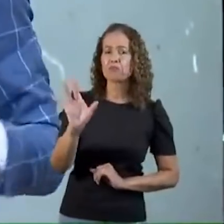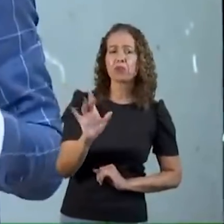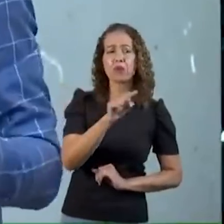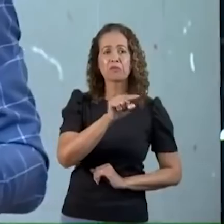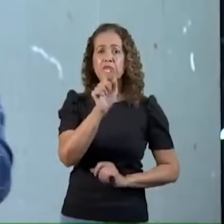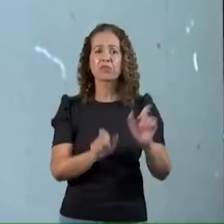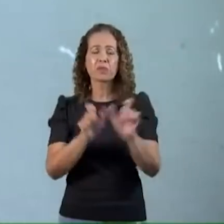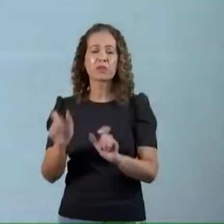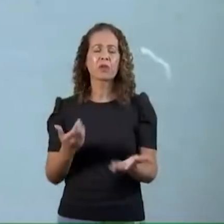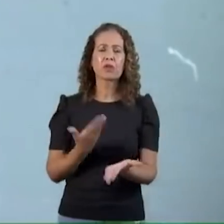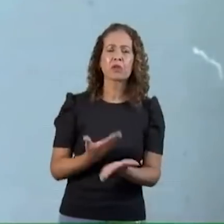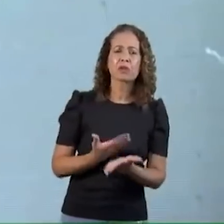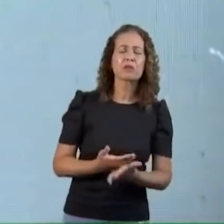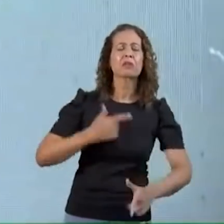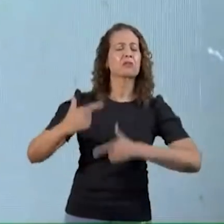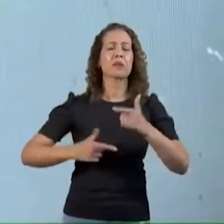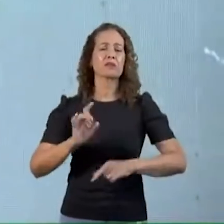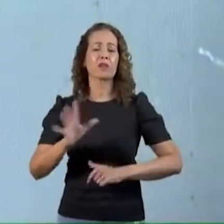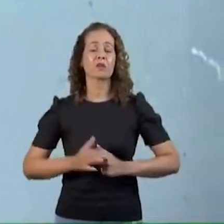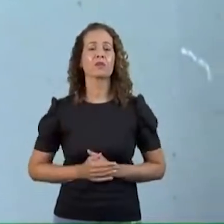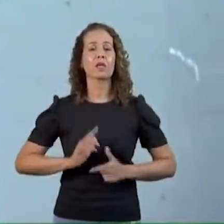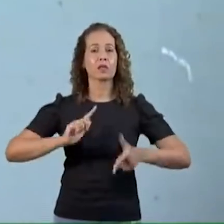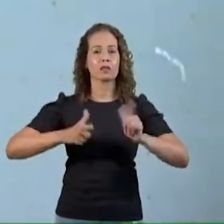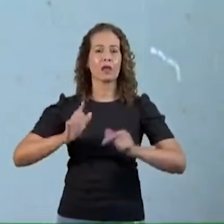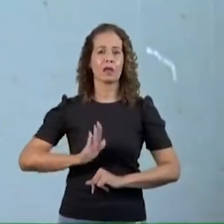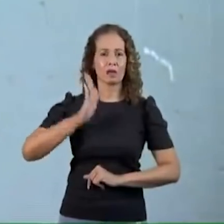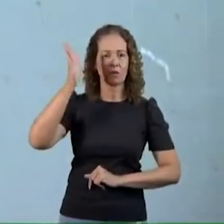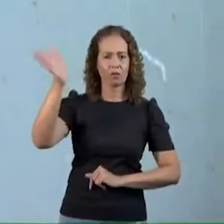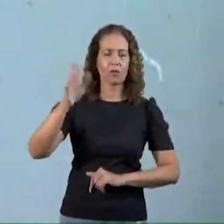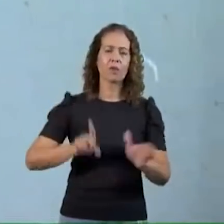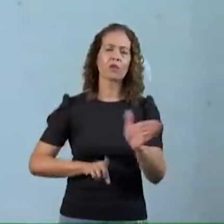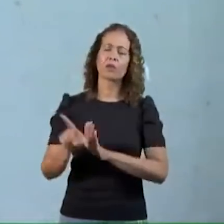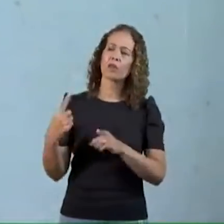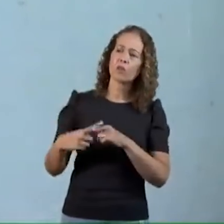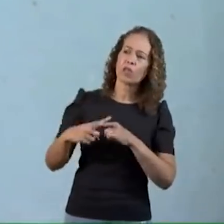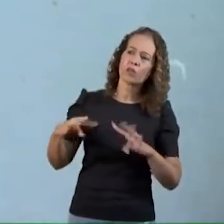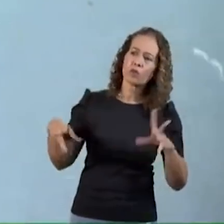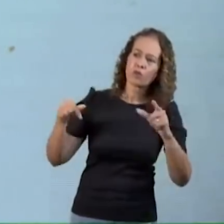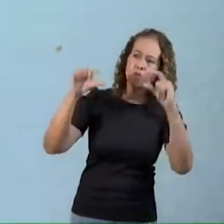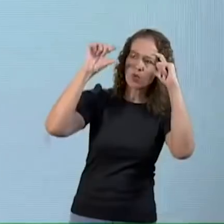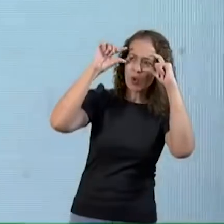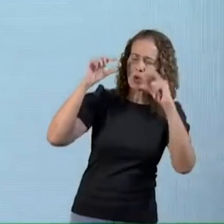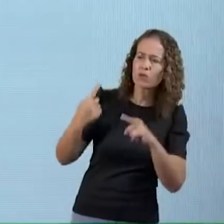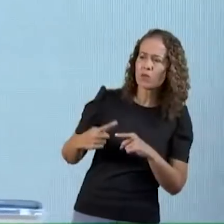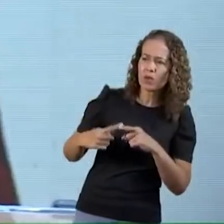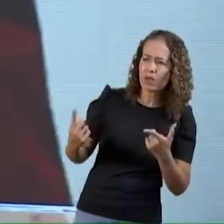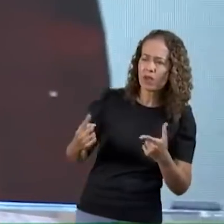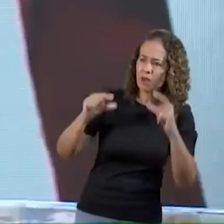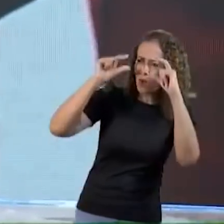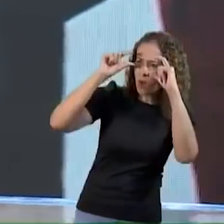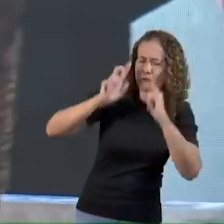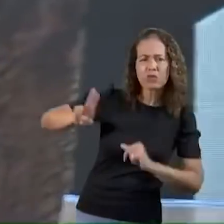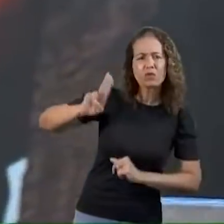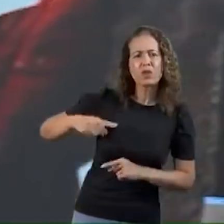tem... Eu fui em Israel, cheguei em Israel e falei assim: por que, que todo mundo tem óculos? Davi, eu estou ficando doido, todo mundo tem óculos. É mesmo,